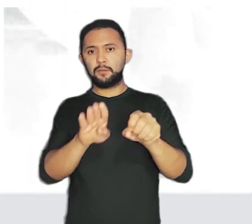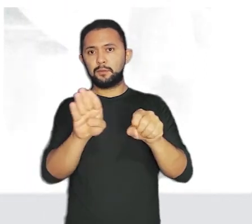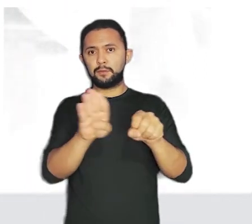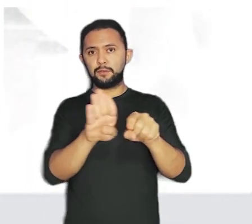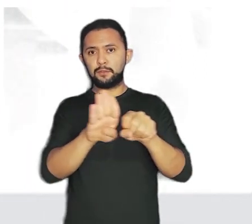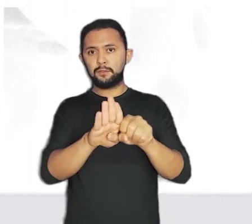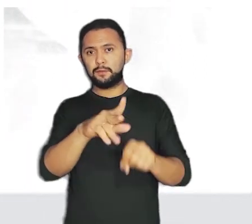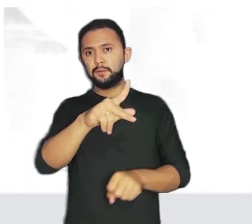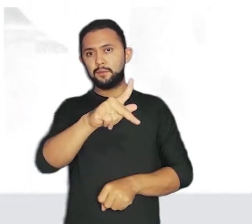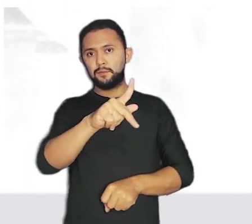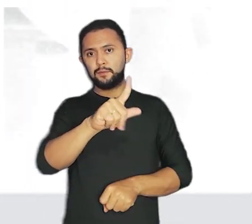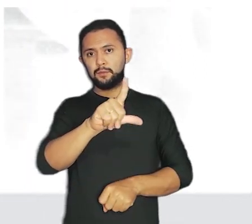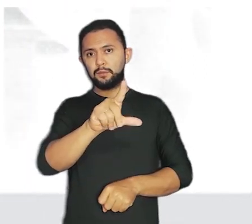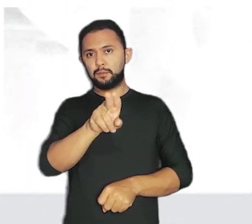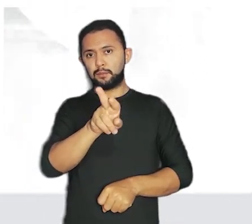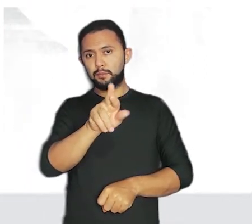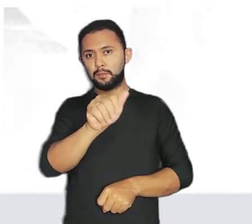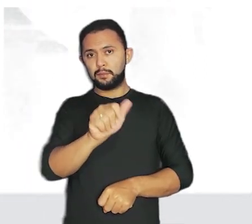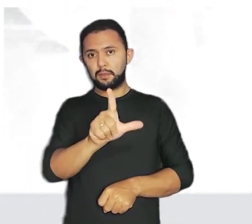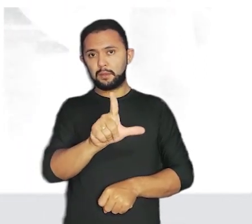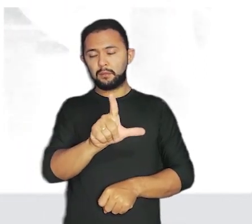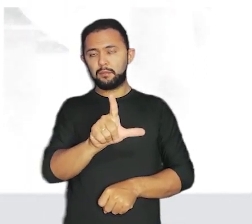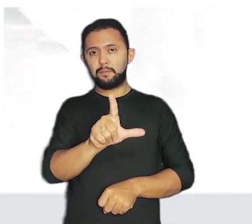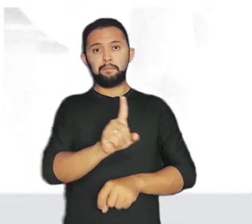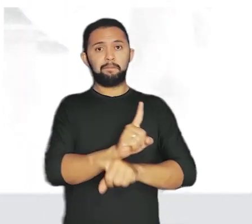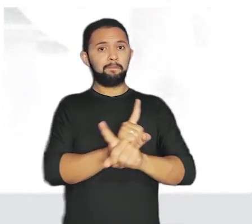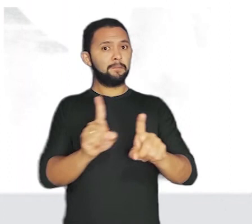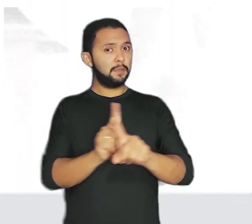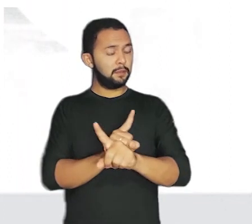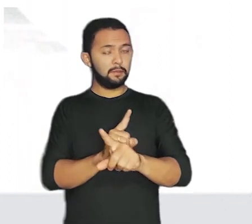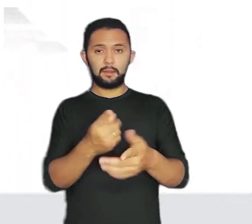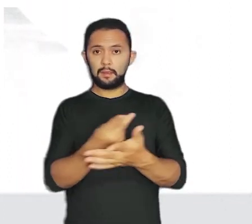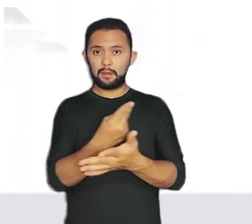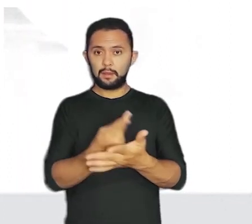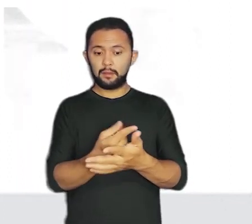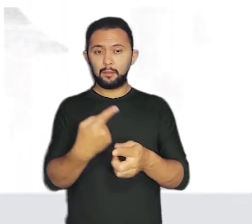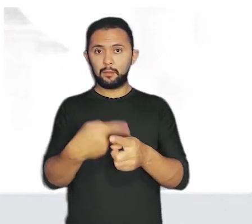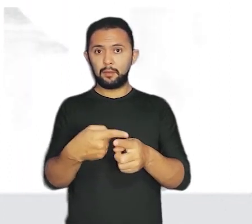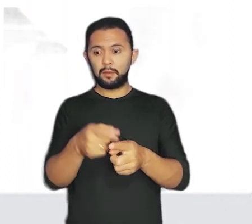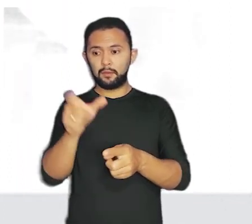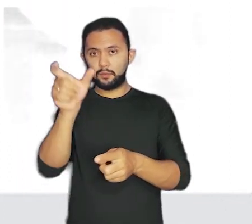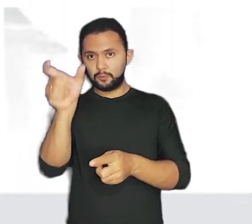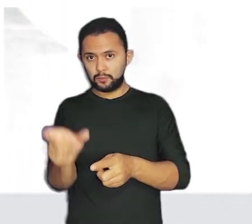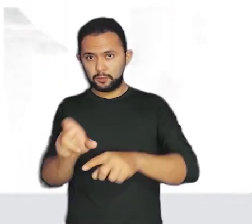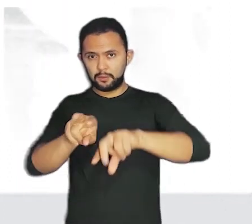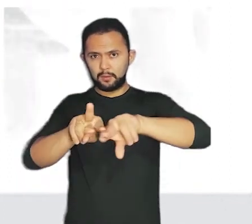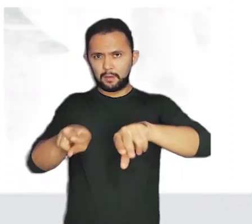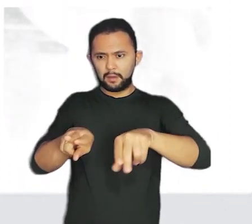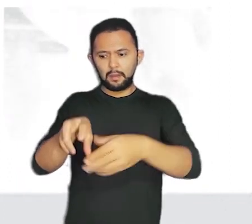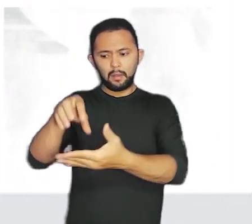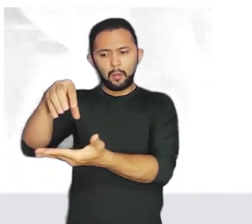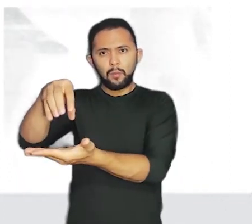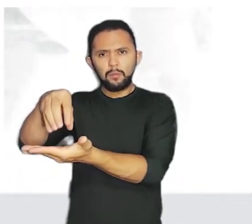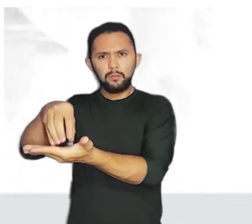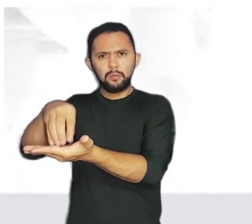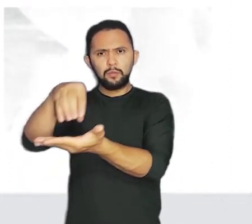apresenta no plural, é aquele que vai apresentar 2 ou mais núcleos, tá? Então, a sentença número